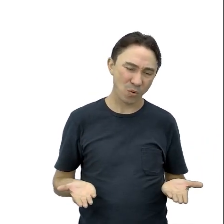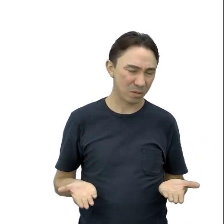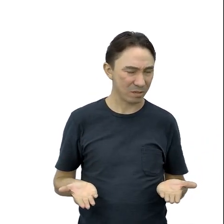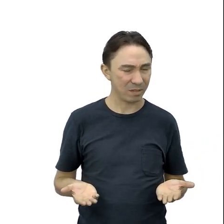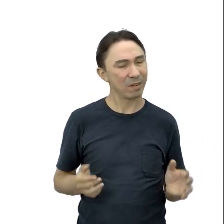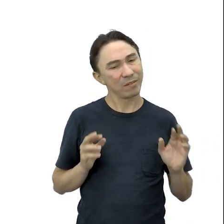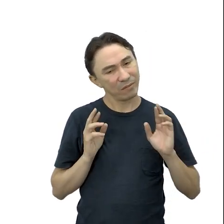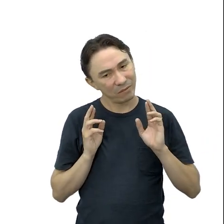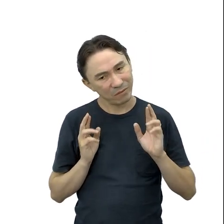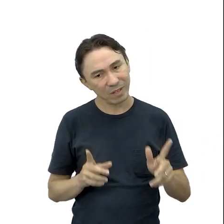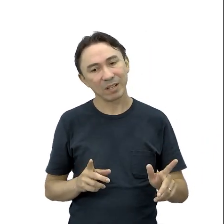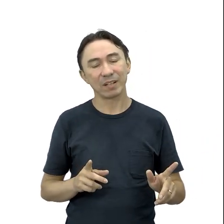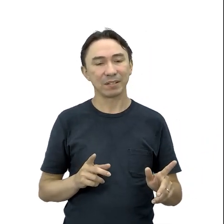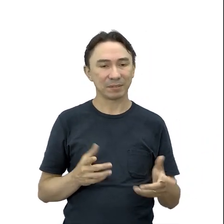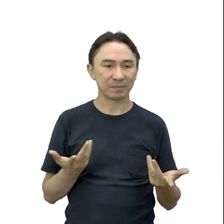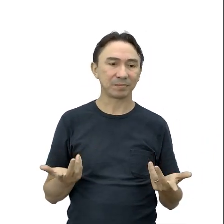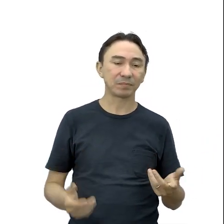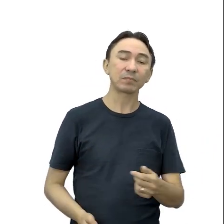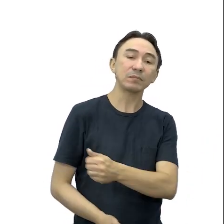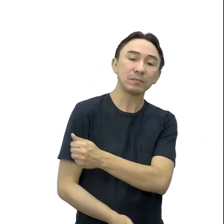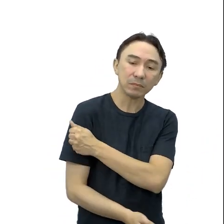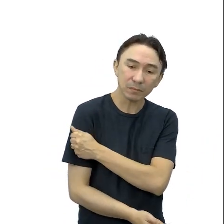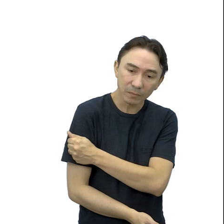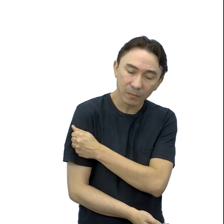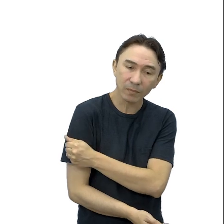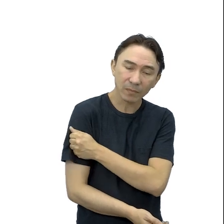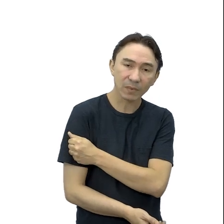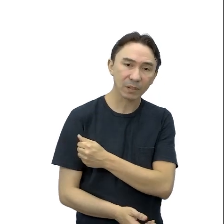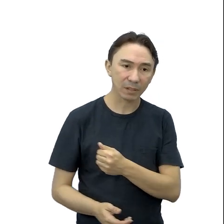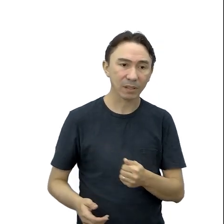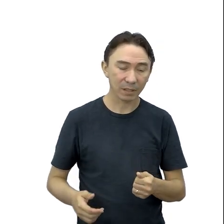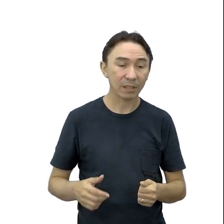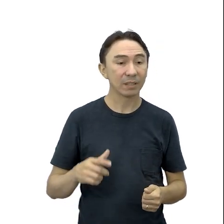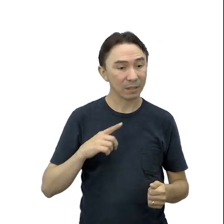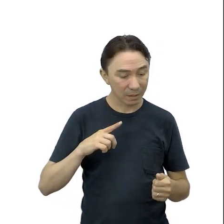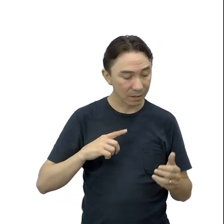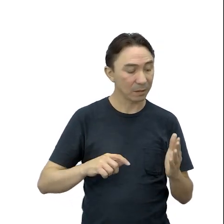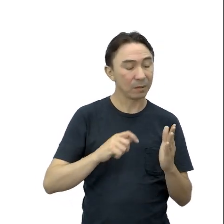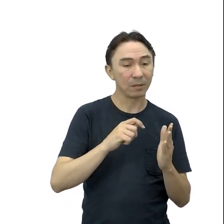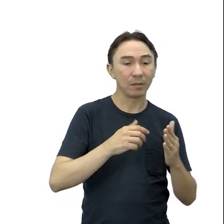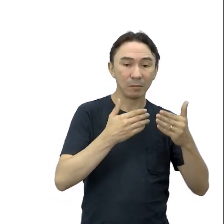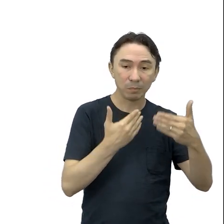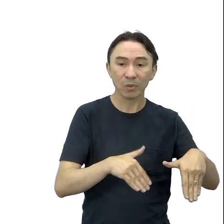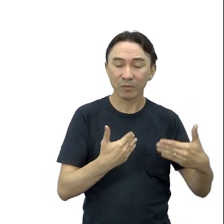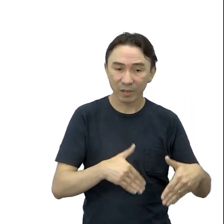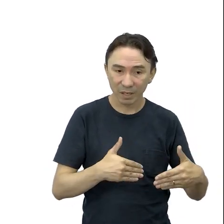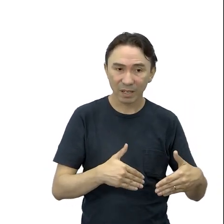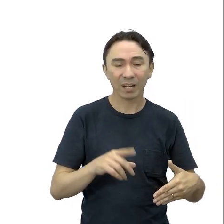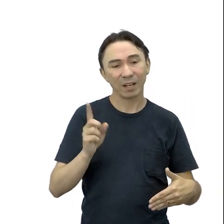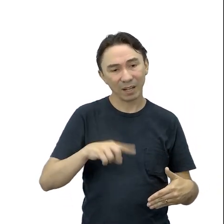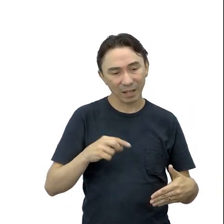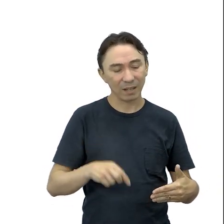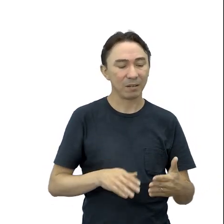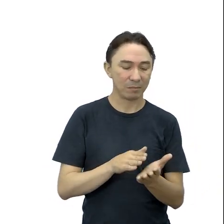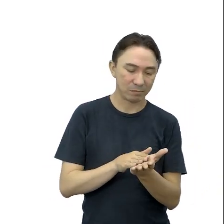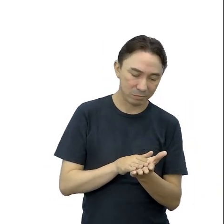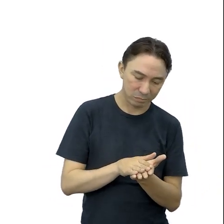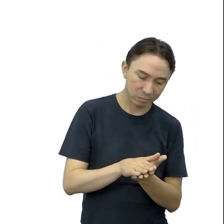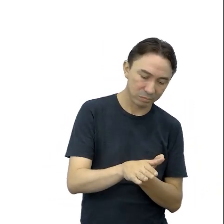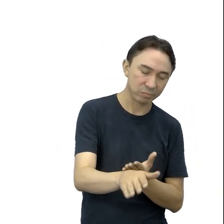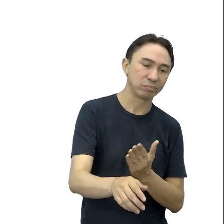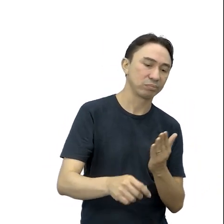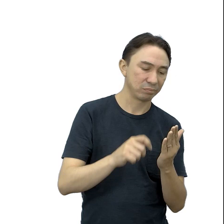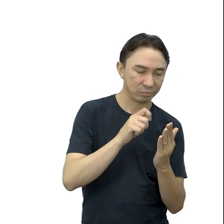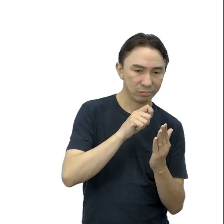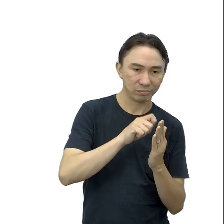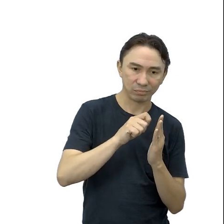Os estudantes estão fazendo essas provas ou já fizeram, ou estão fazendo essas provas em material impresso mesmo, né?